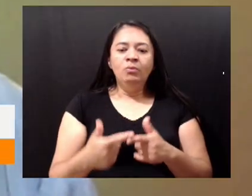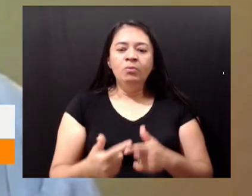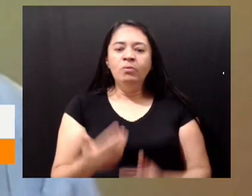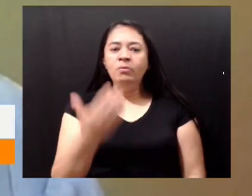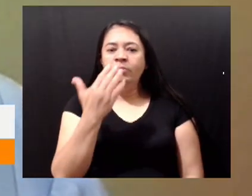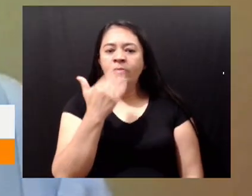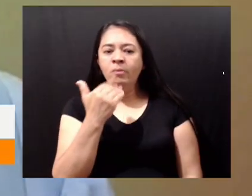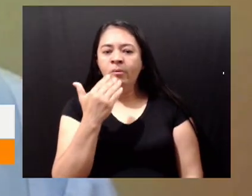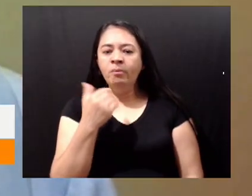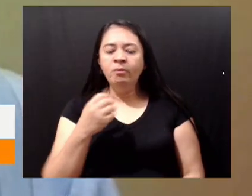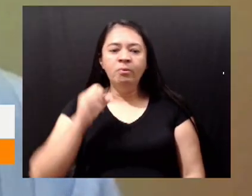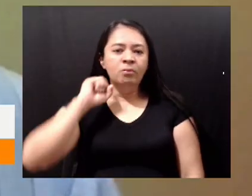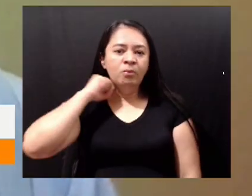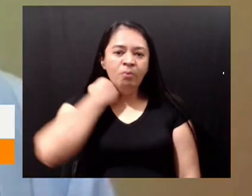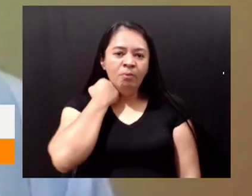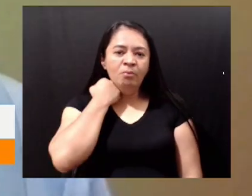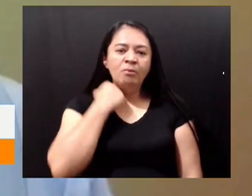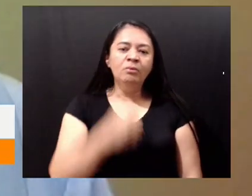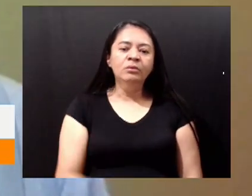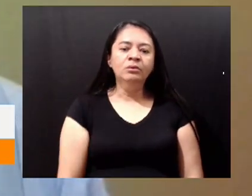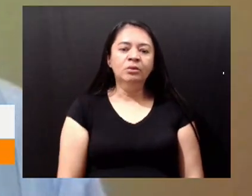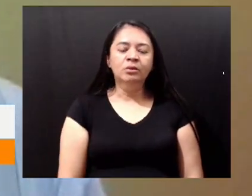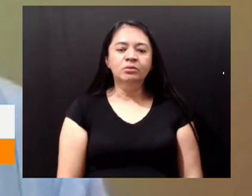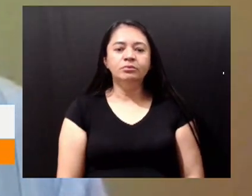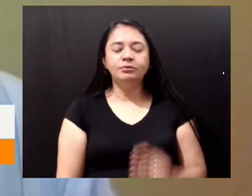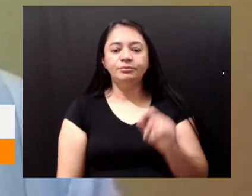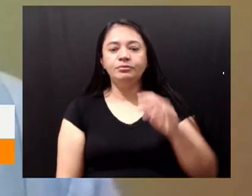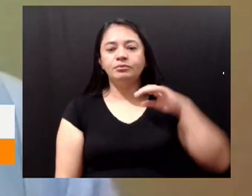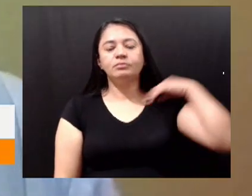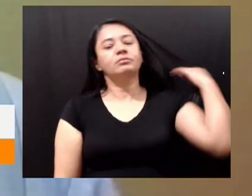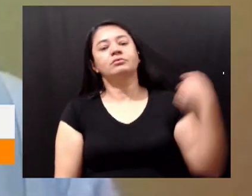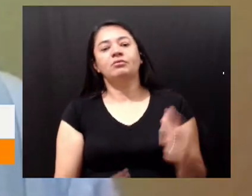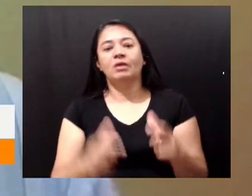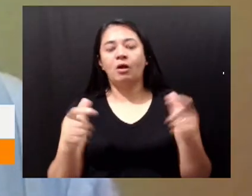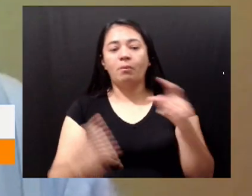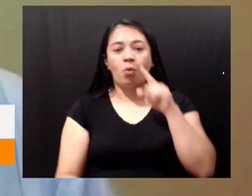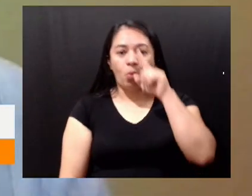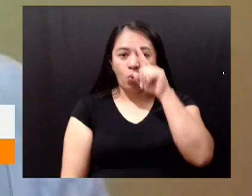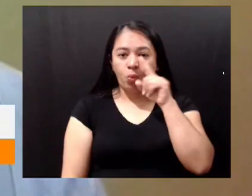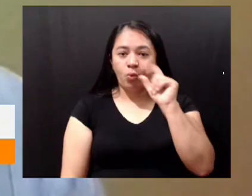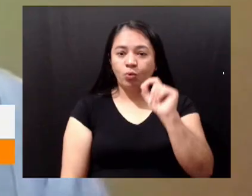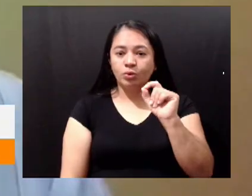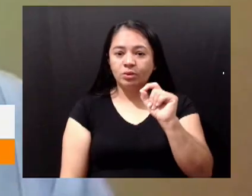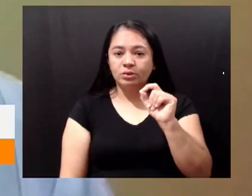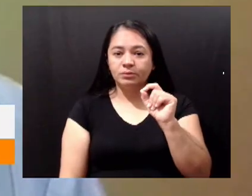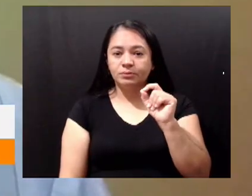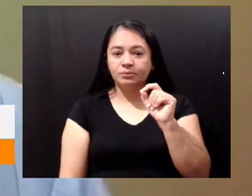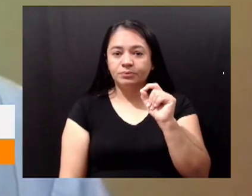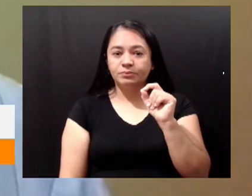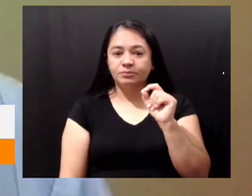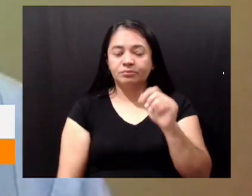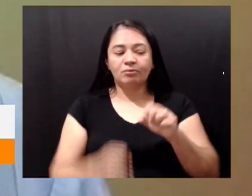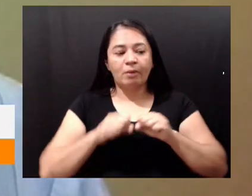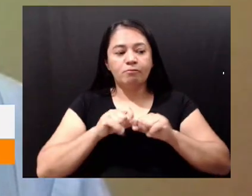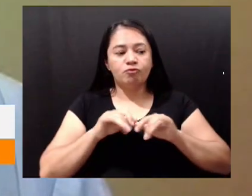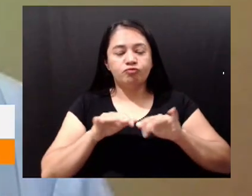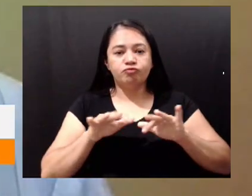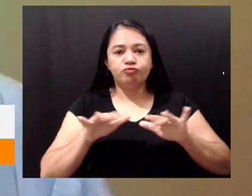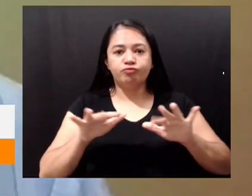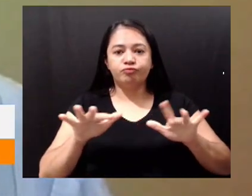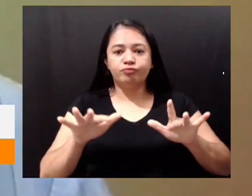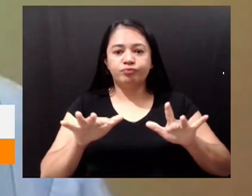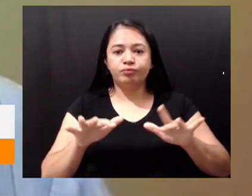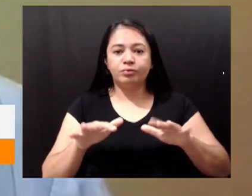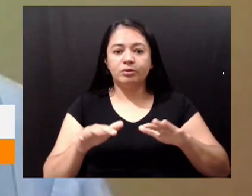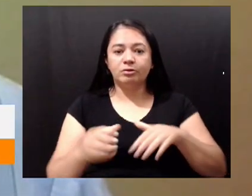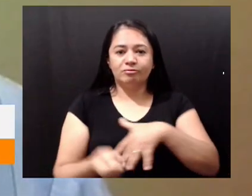estresse, etc., aí aumenta o risco de haver uma proliferação e uma infecção com